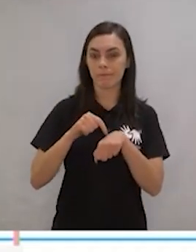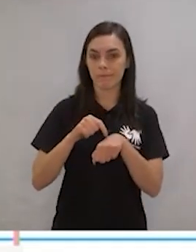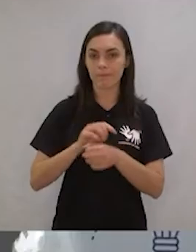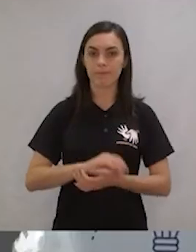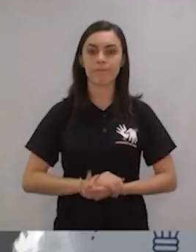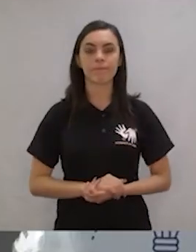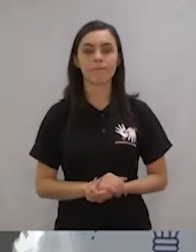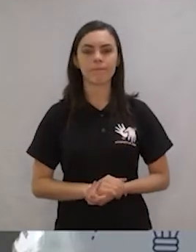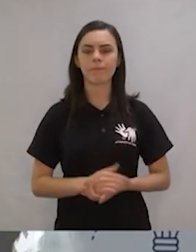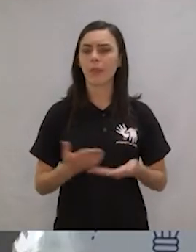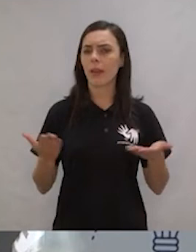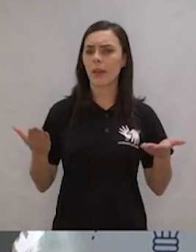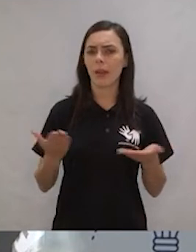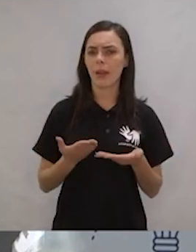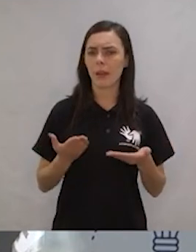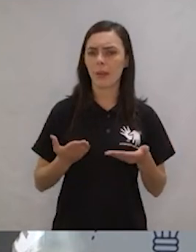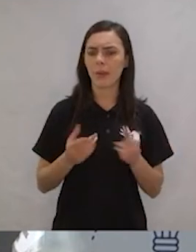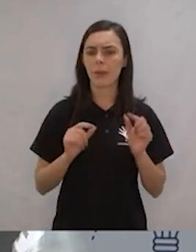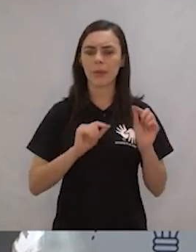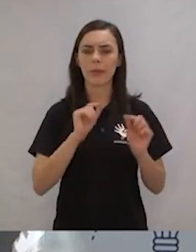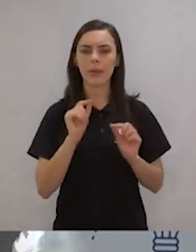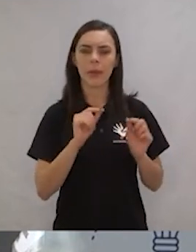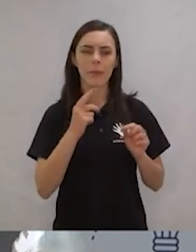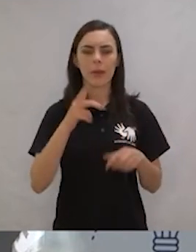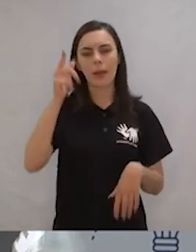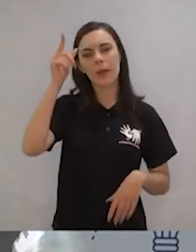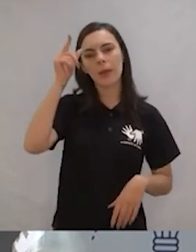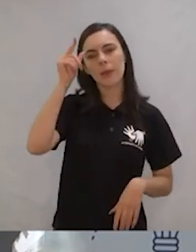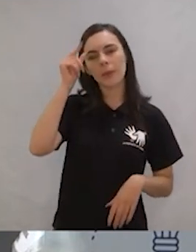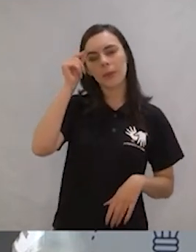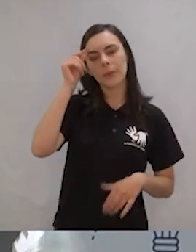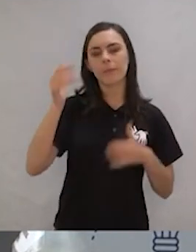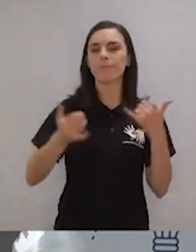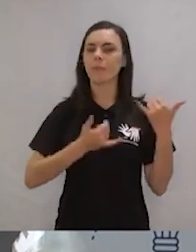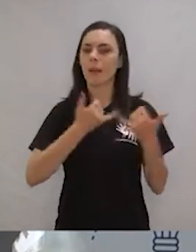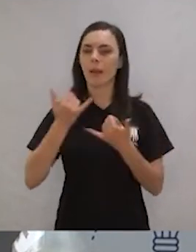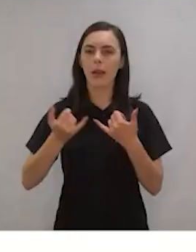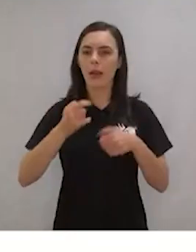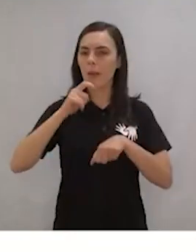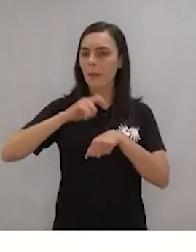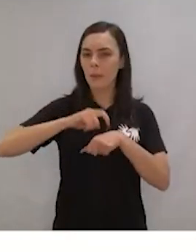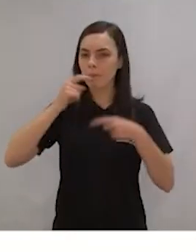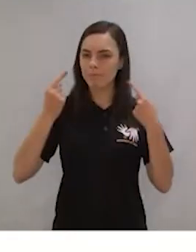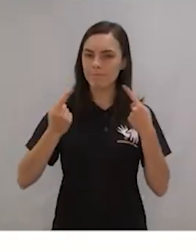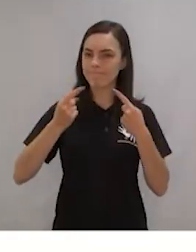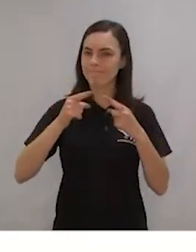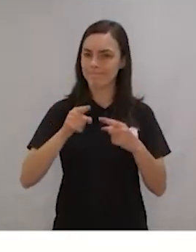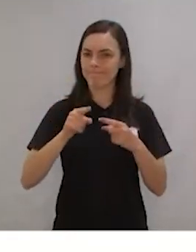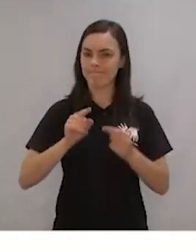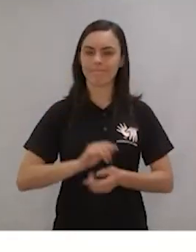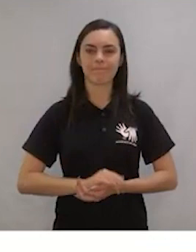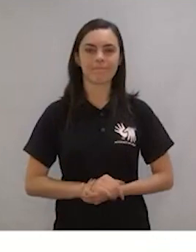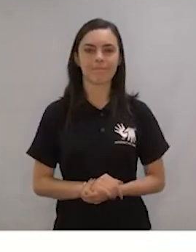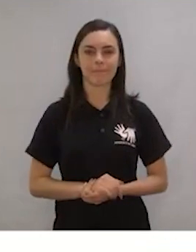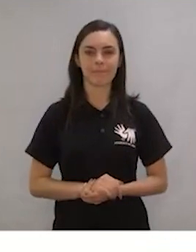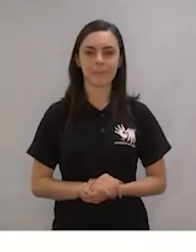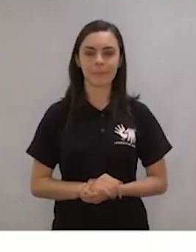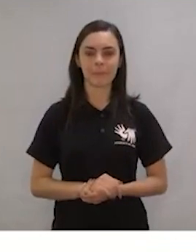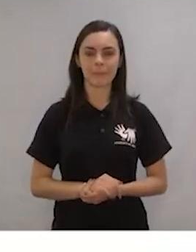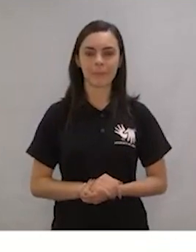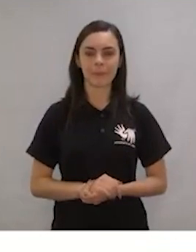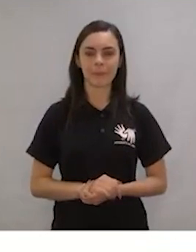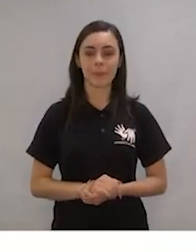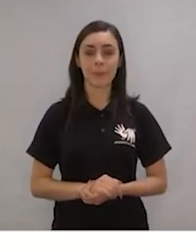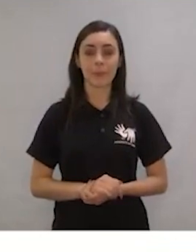morangos. Agora, para descontrair um pouquinho, vamos para o nosso desafio.